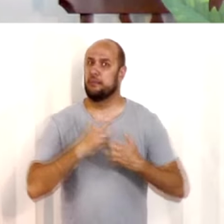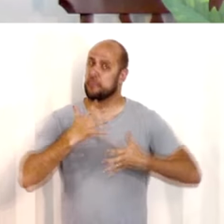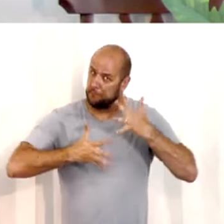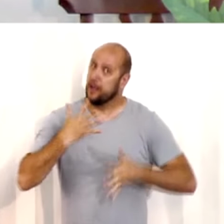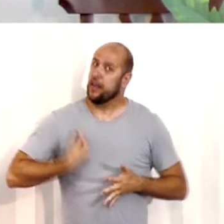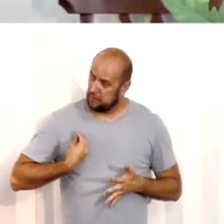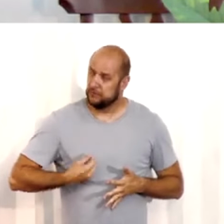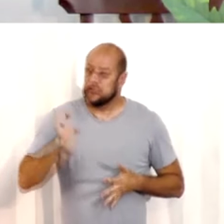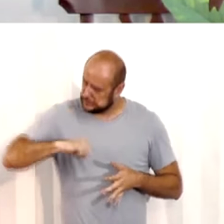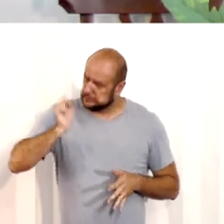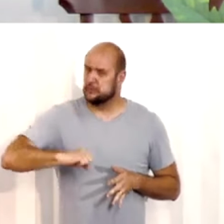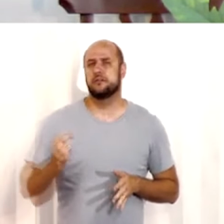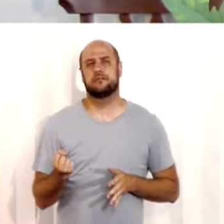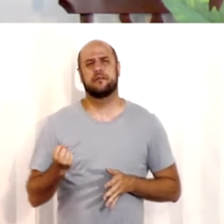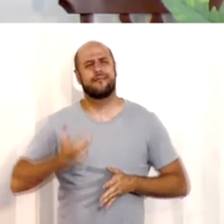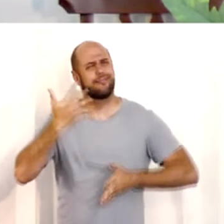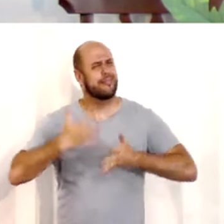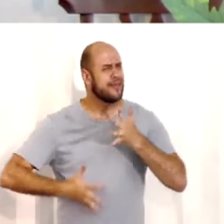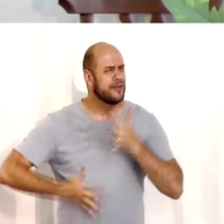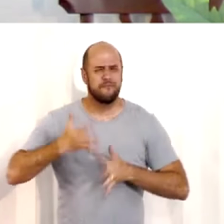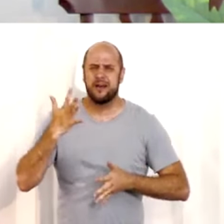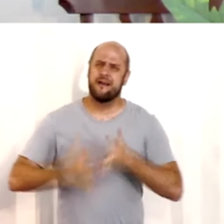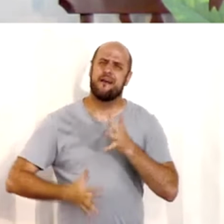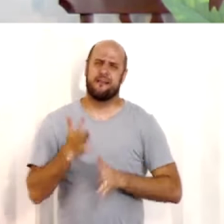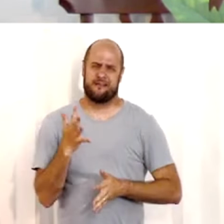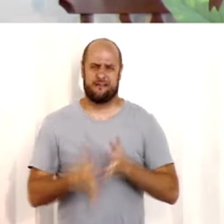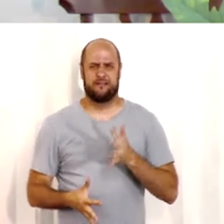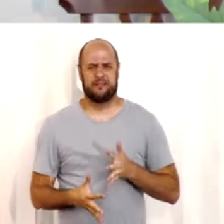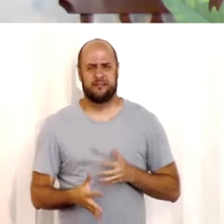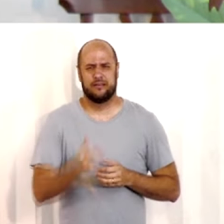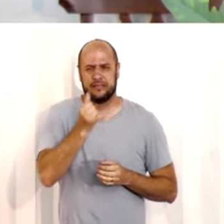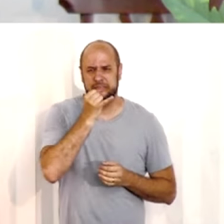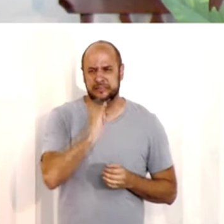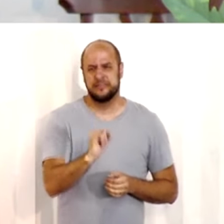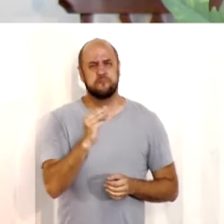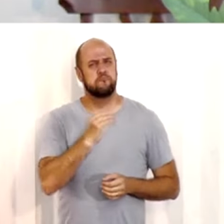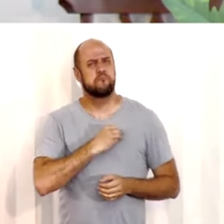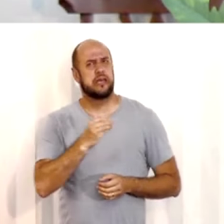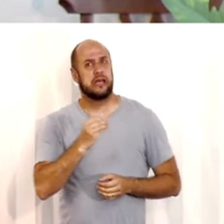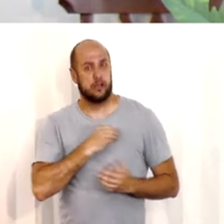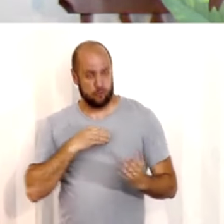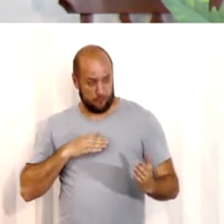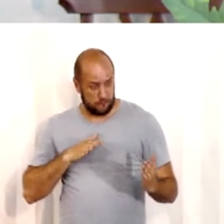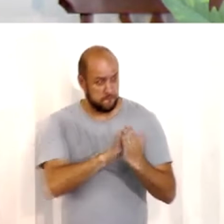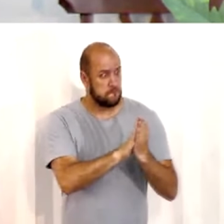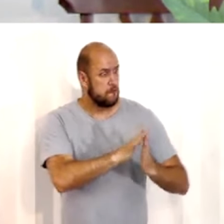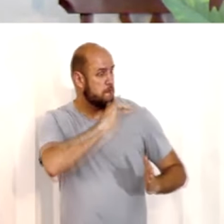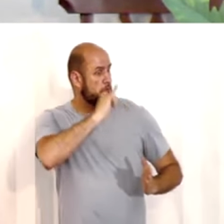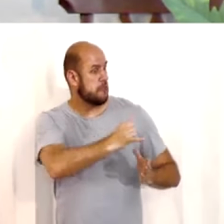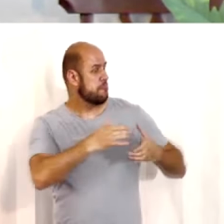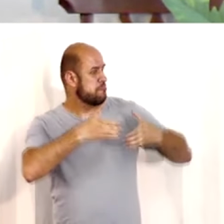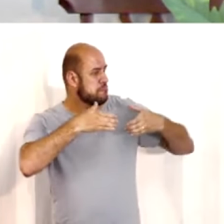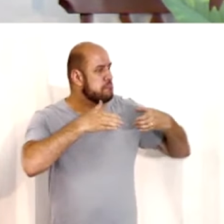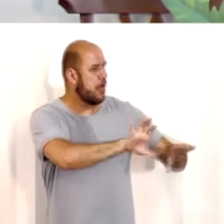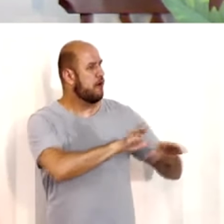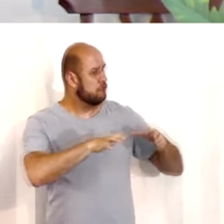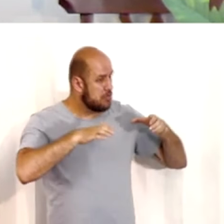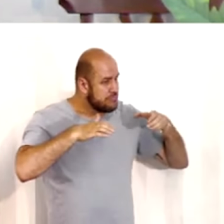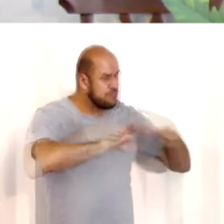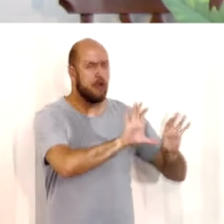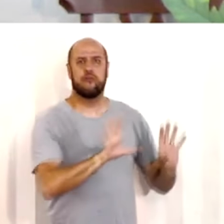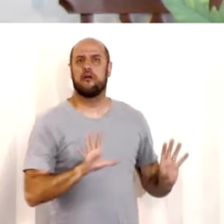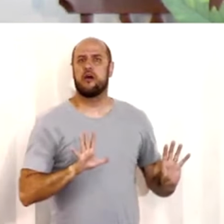e vai atrapalhar muito. Se o pecado não for enfrentado, como quem diz, eu não quero, não quero,